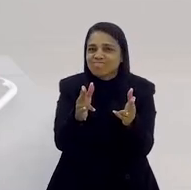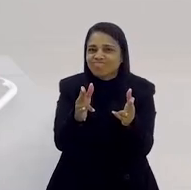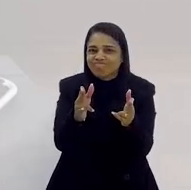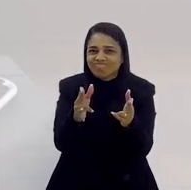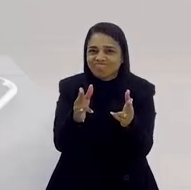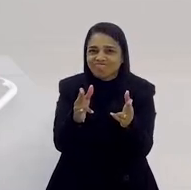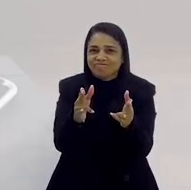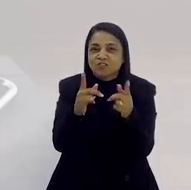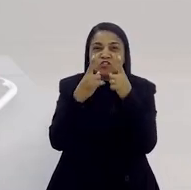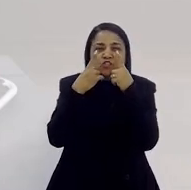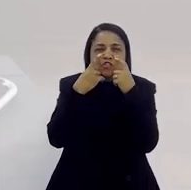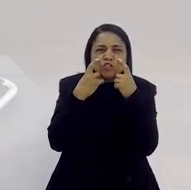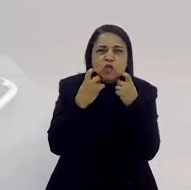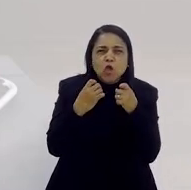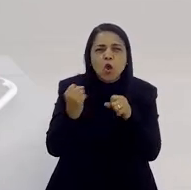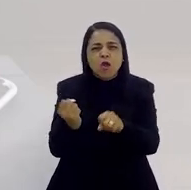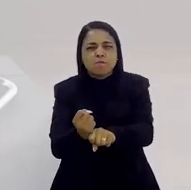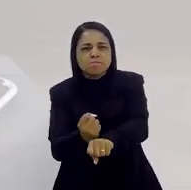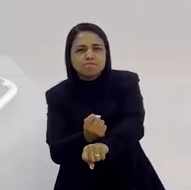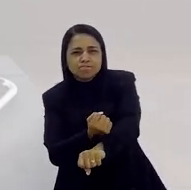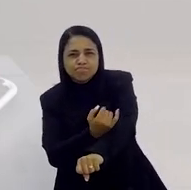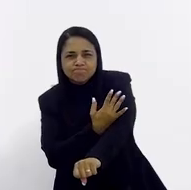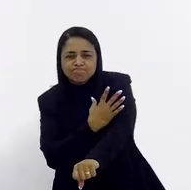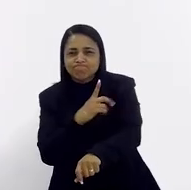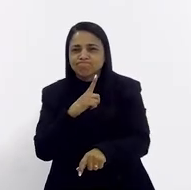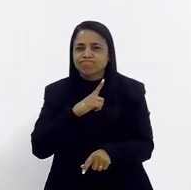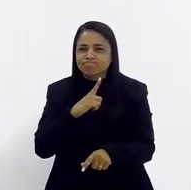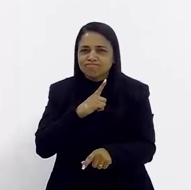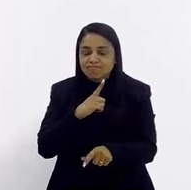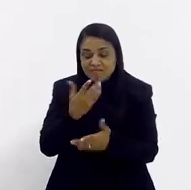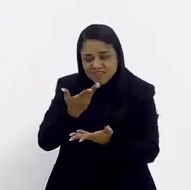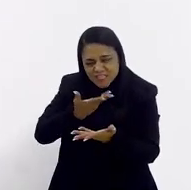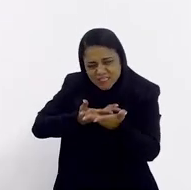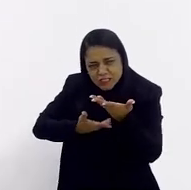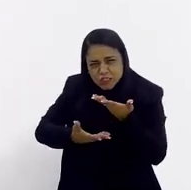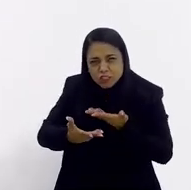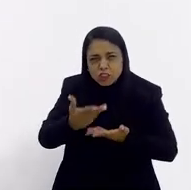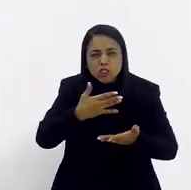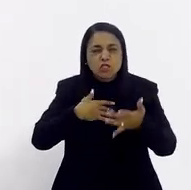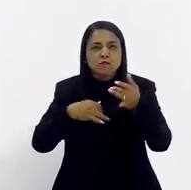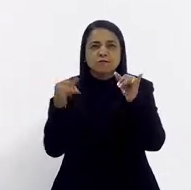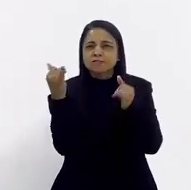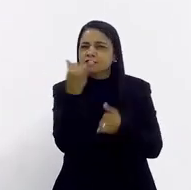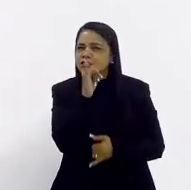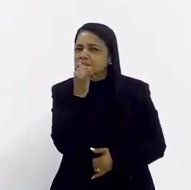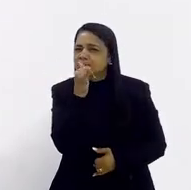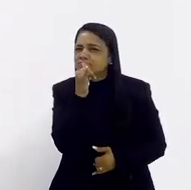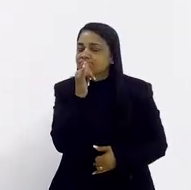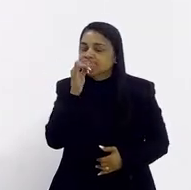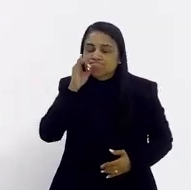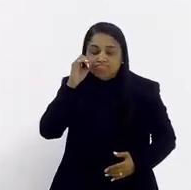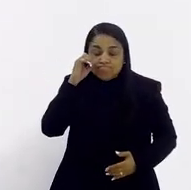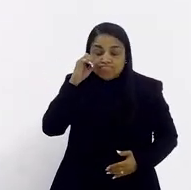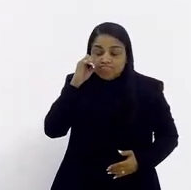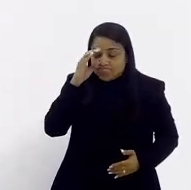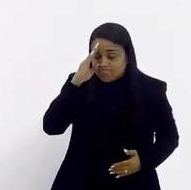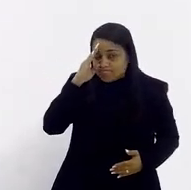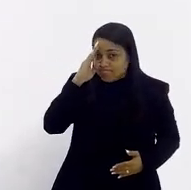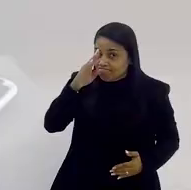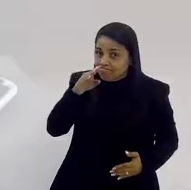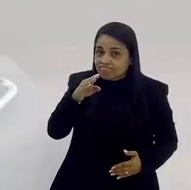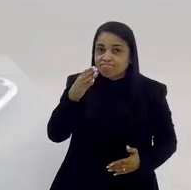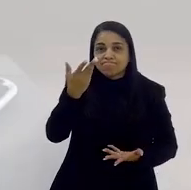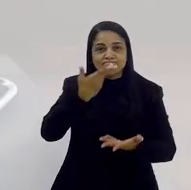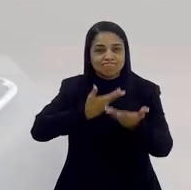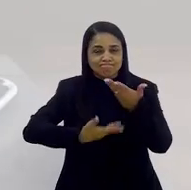sim a pessoa chora se emociona e essa troca naquele momento é uma energia absurda